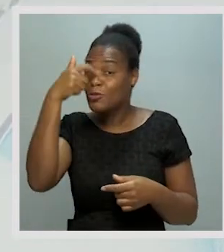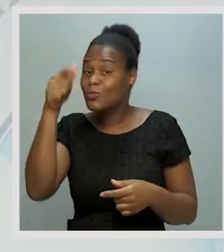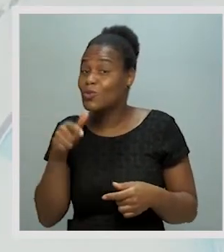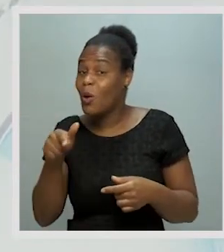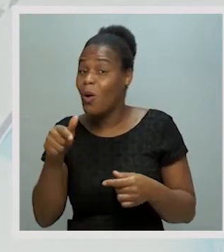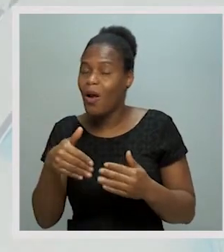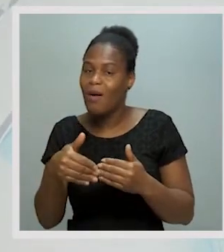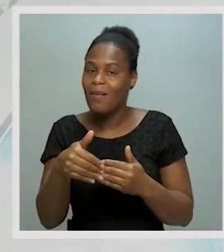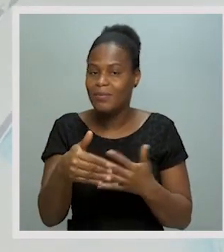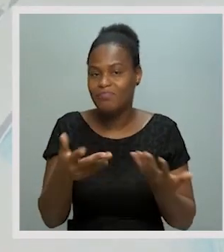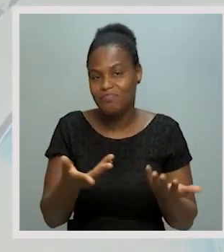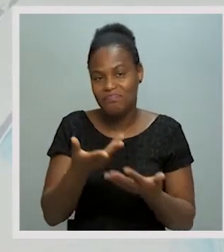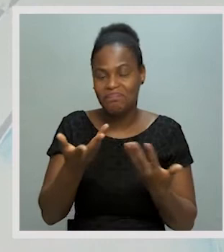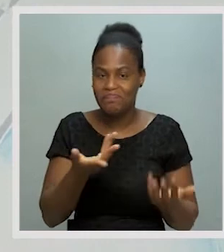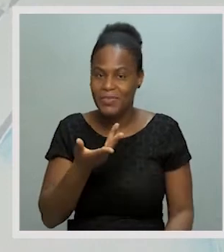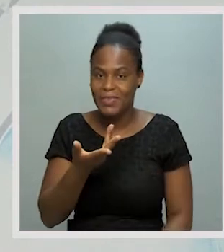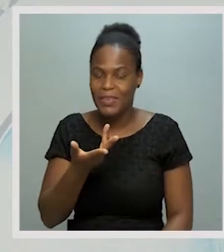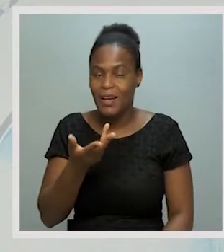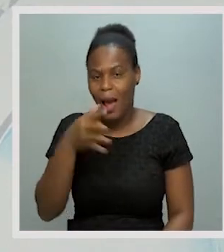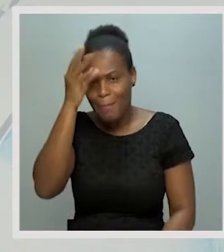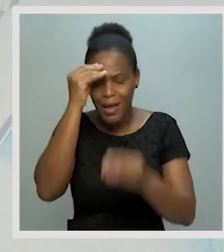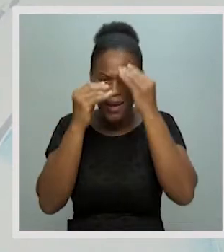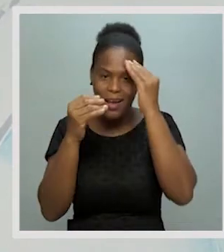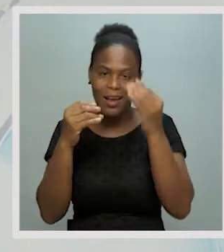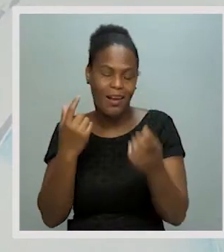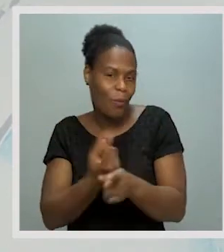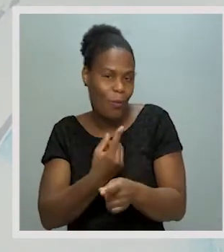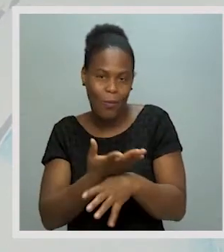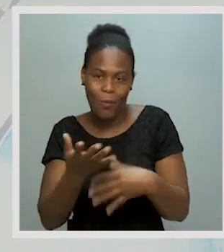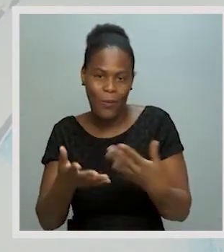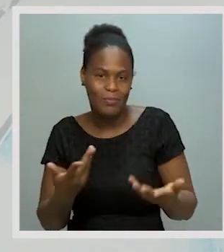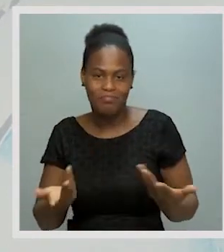pessoas acabavam por aprender aquilo que